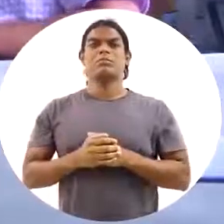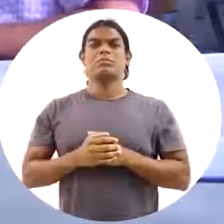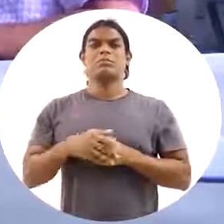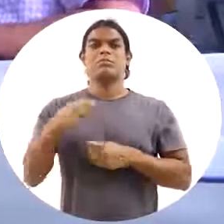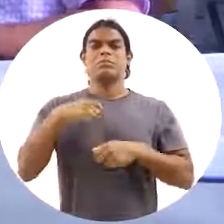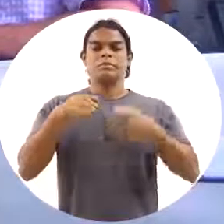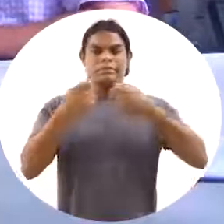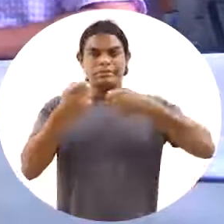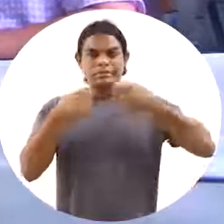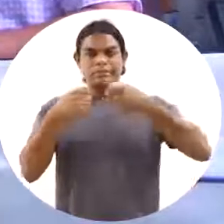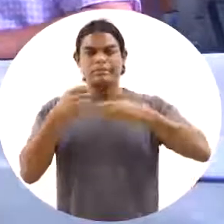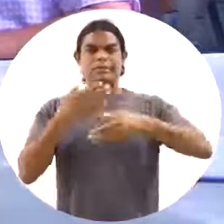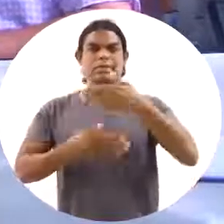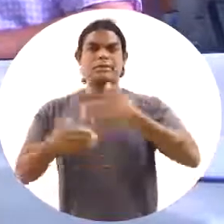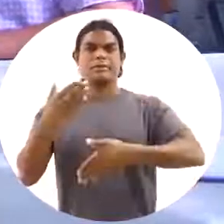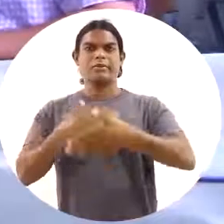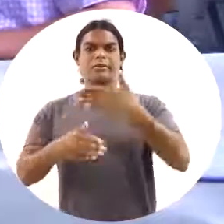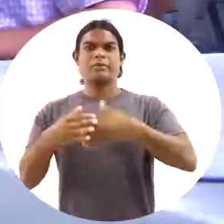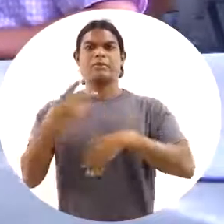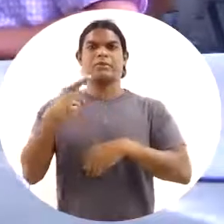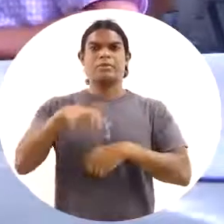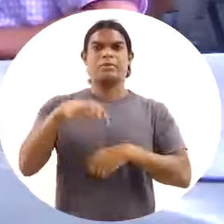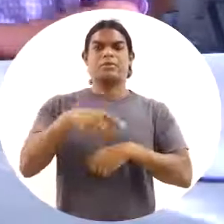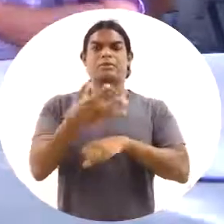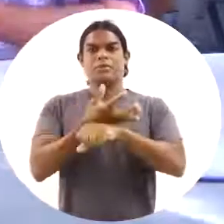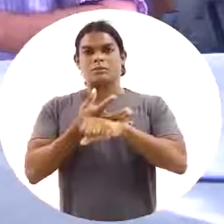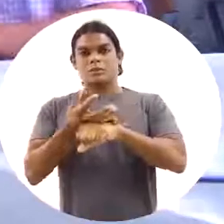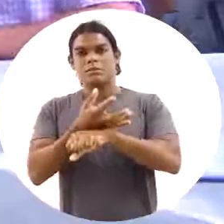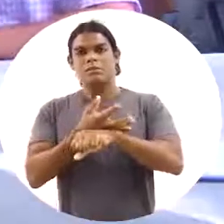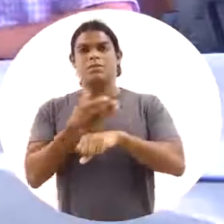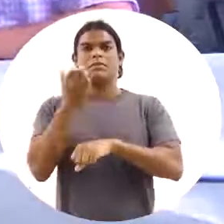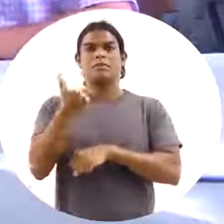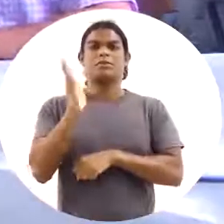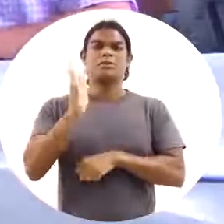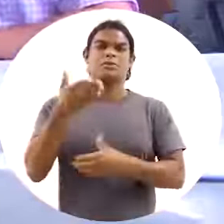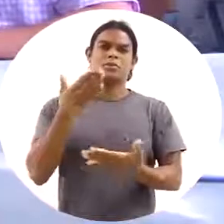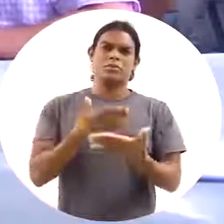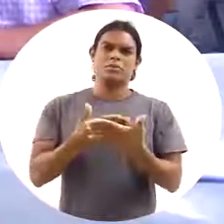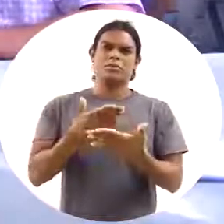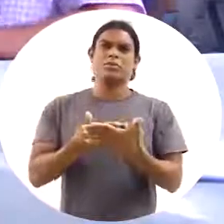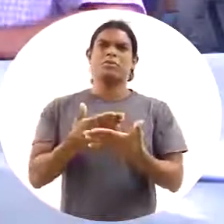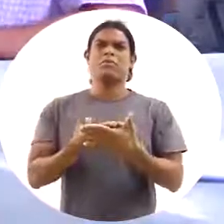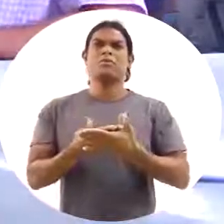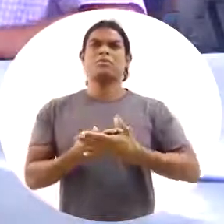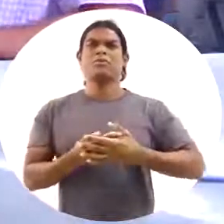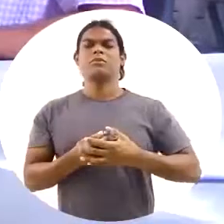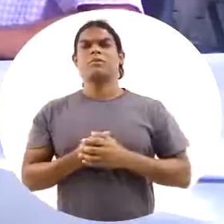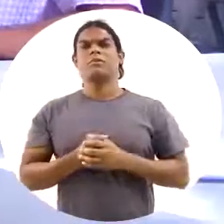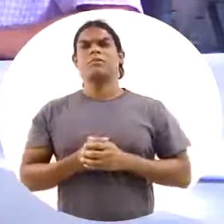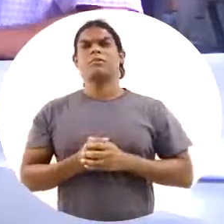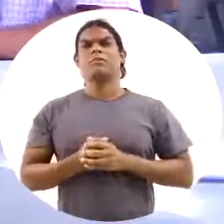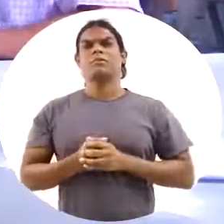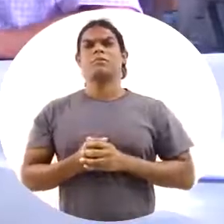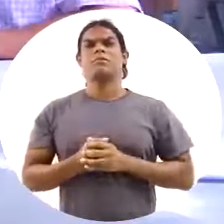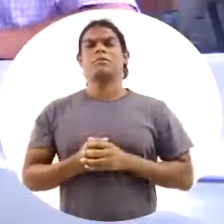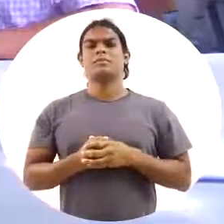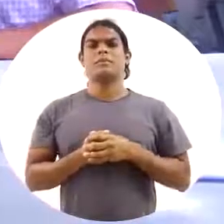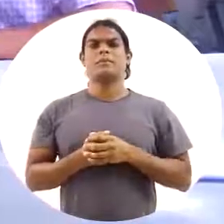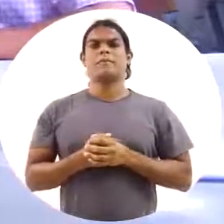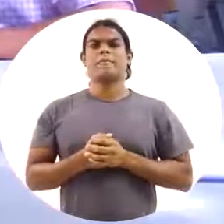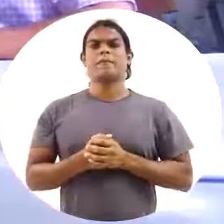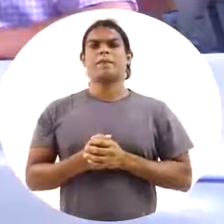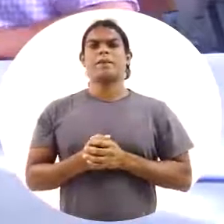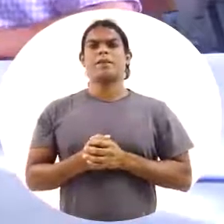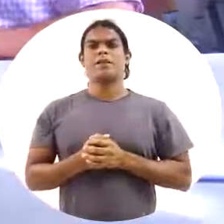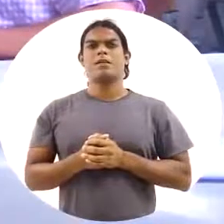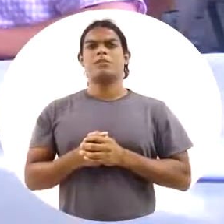A entrevista tem tudo a ver com a competência que vocês estão acompanhando, né? Que é entender o equilíbrio, requisitos econômicos e